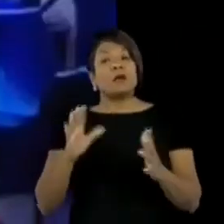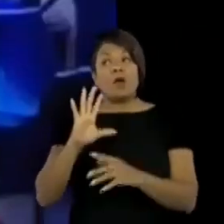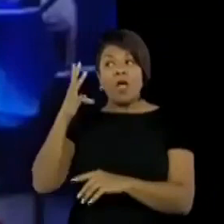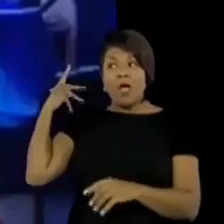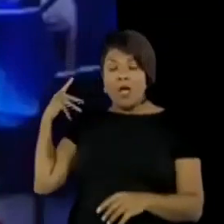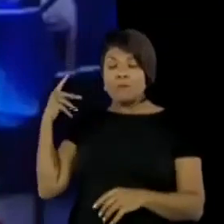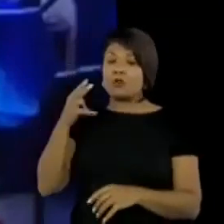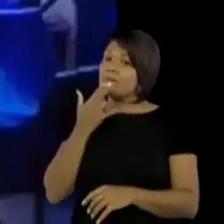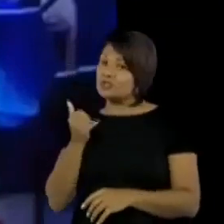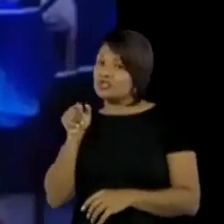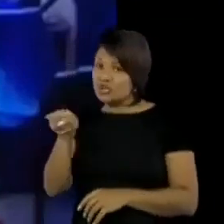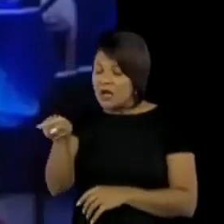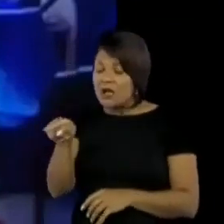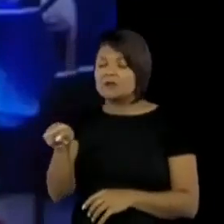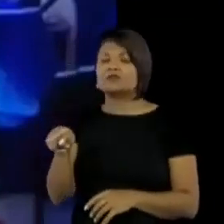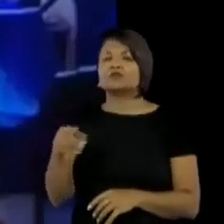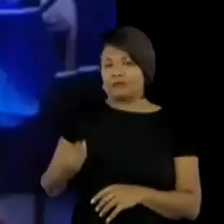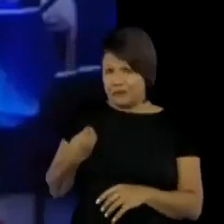era um escritor que